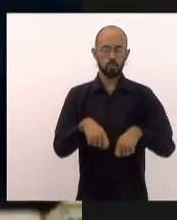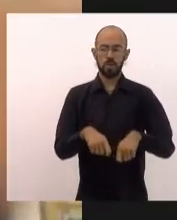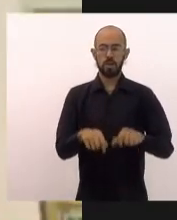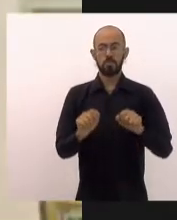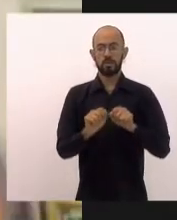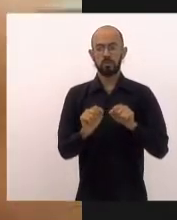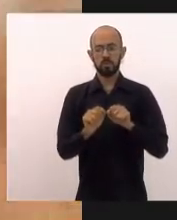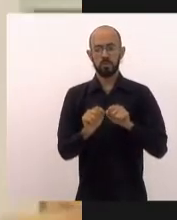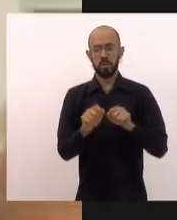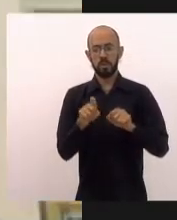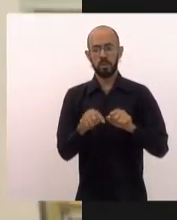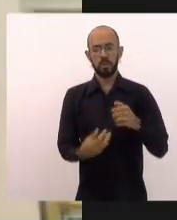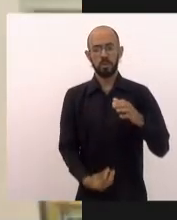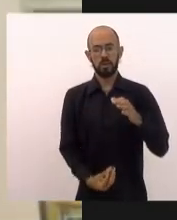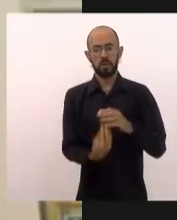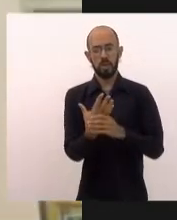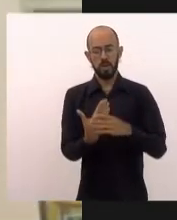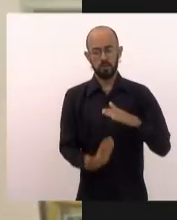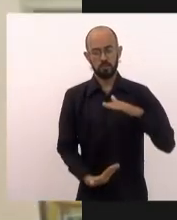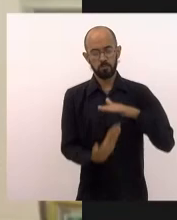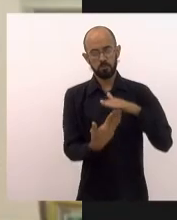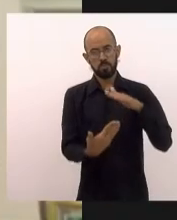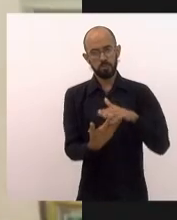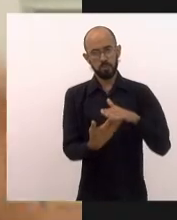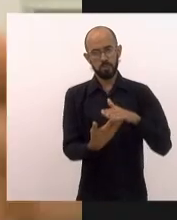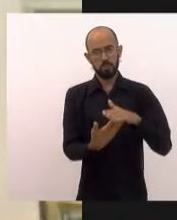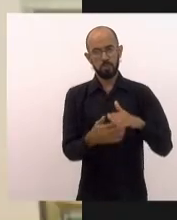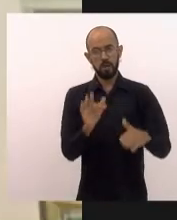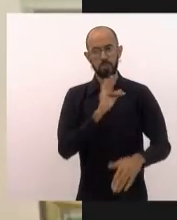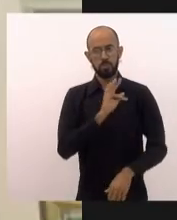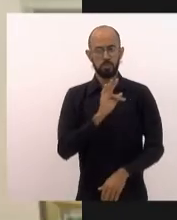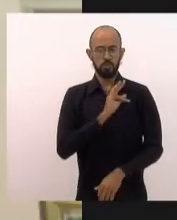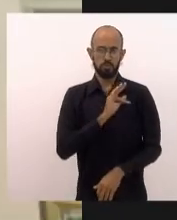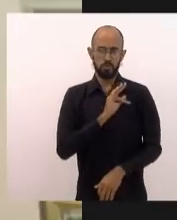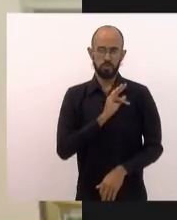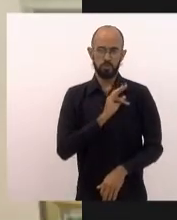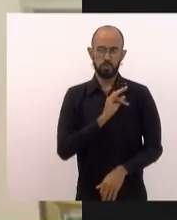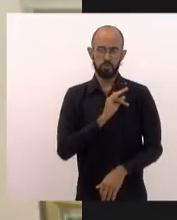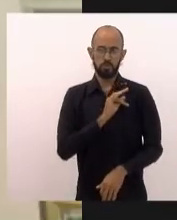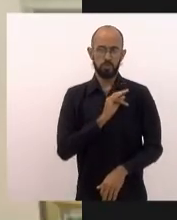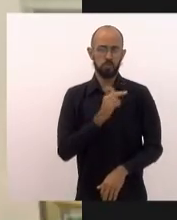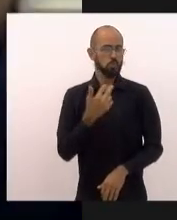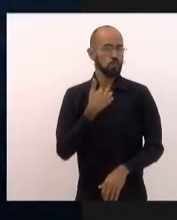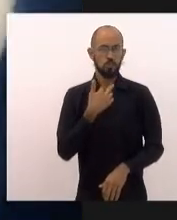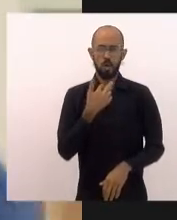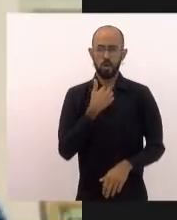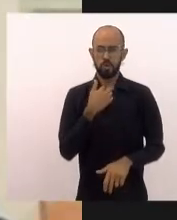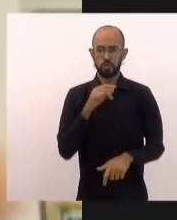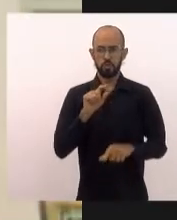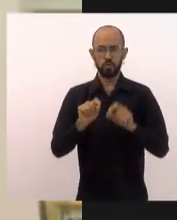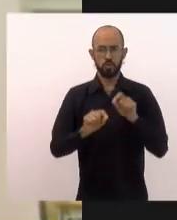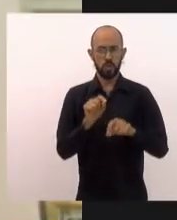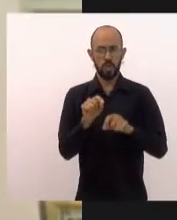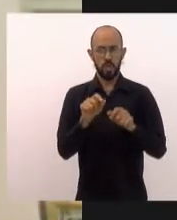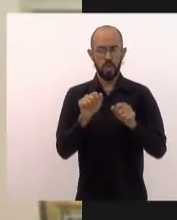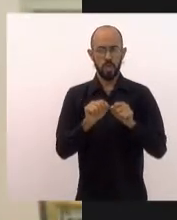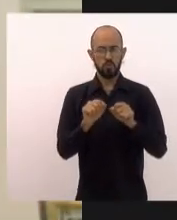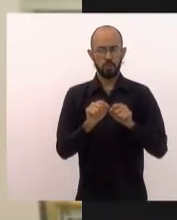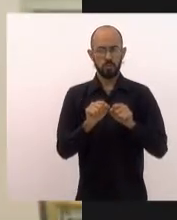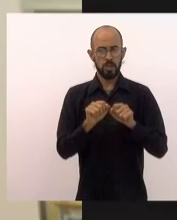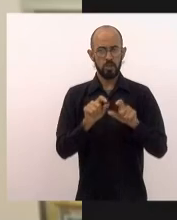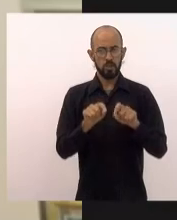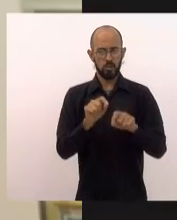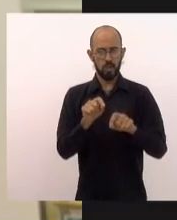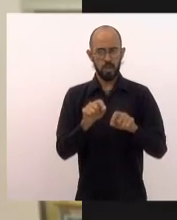é criar obstáculo para a Polícia Militar do Estado do Rio de Janeiro. O que ela não pode fazer é afrontar a